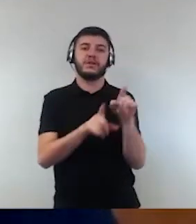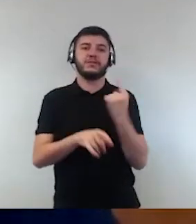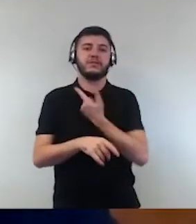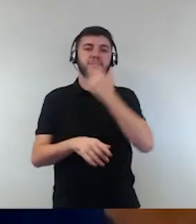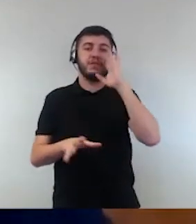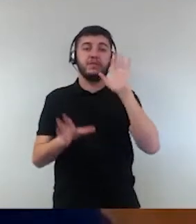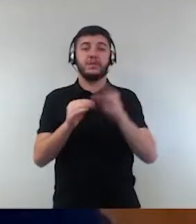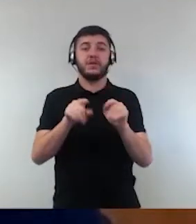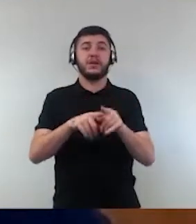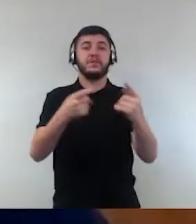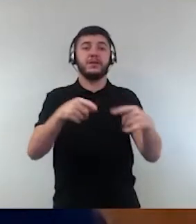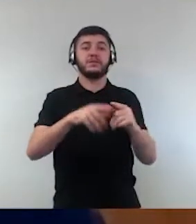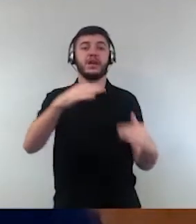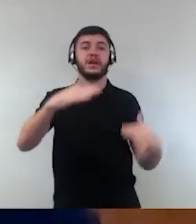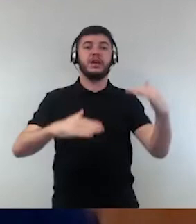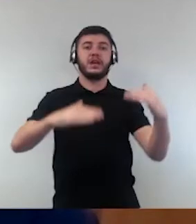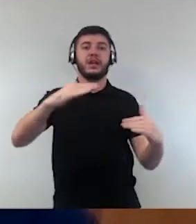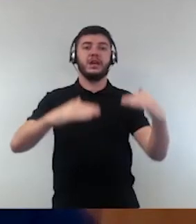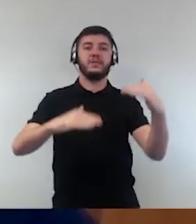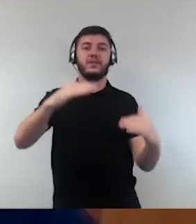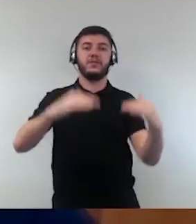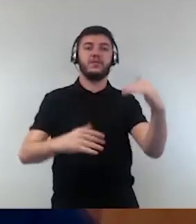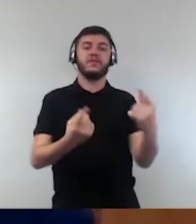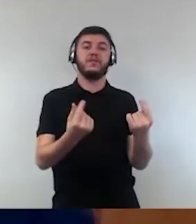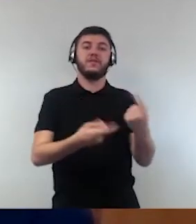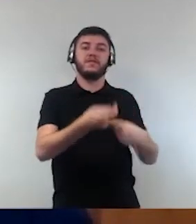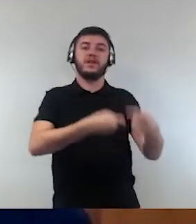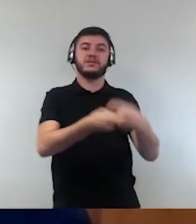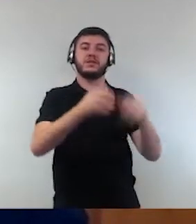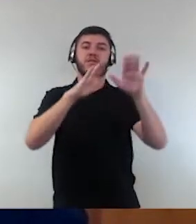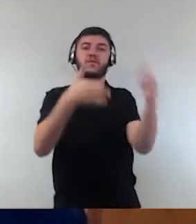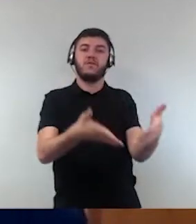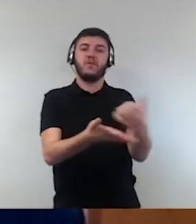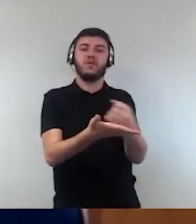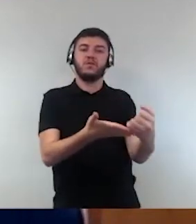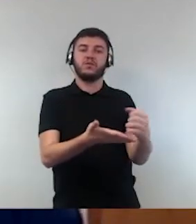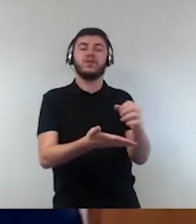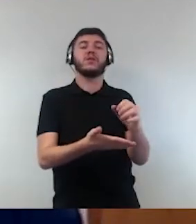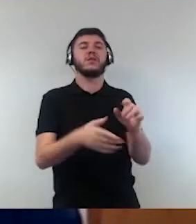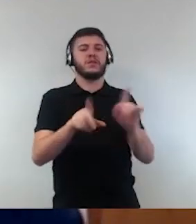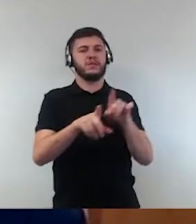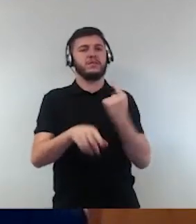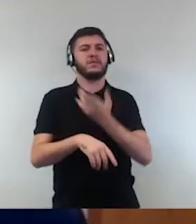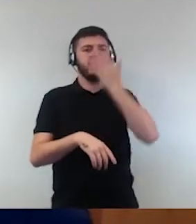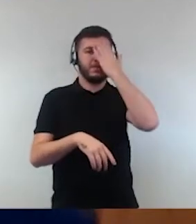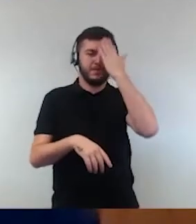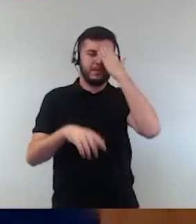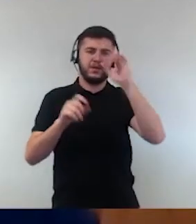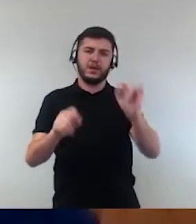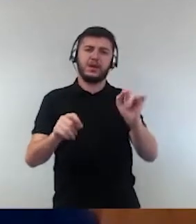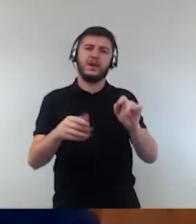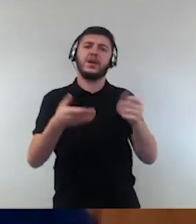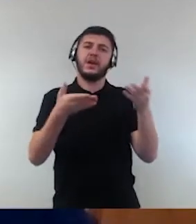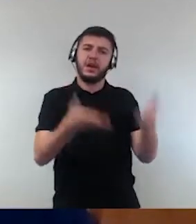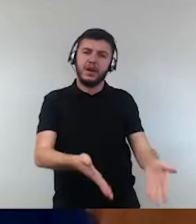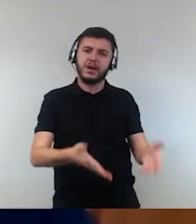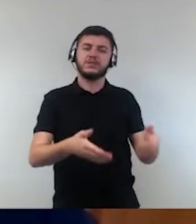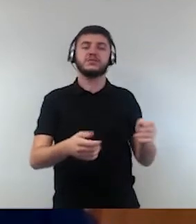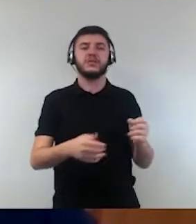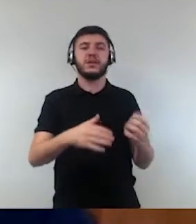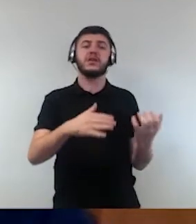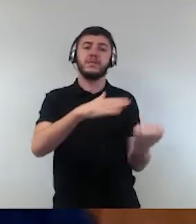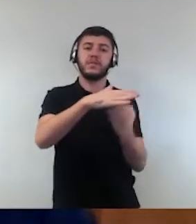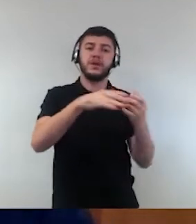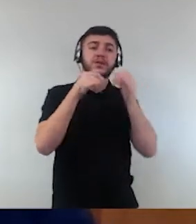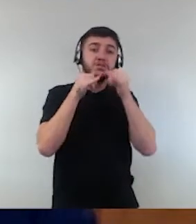reequilíbrio econômico-financeiro dos seus contratos. Então, todos esses agentes, de alguma forma, acabam impactados na medida em